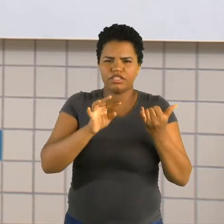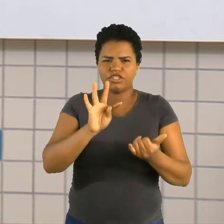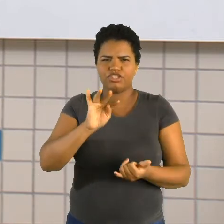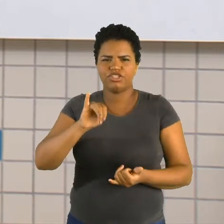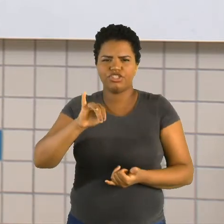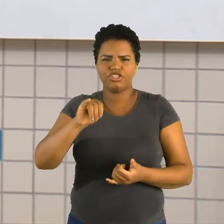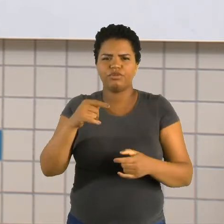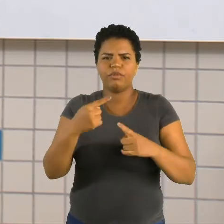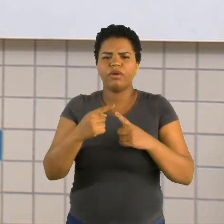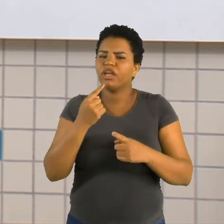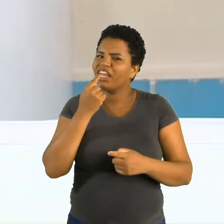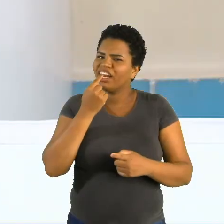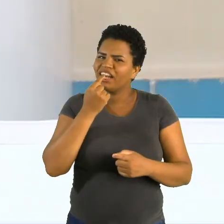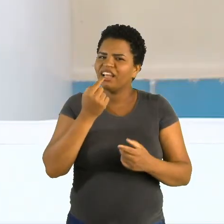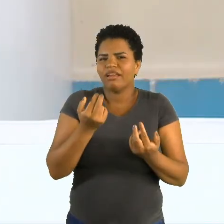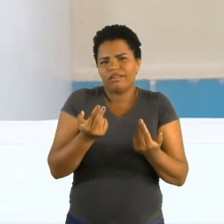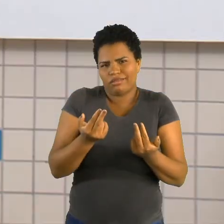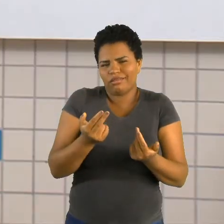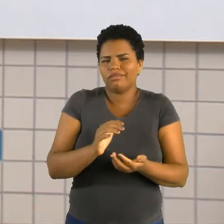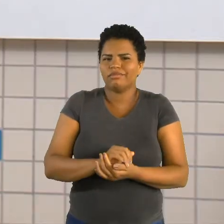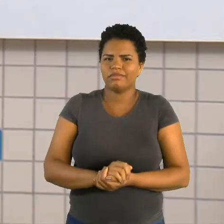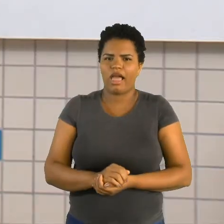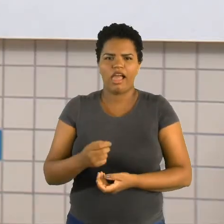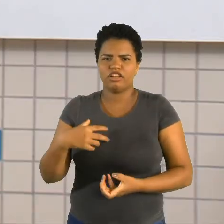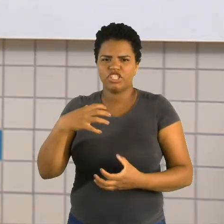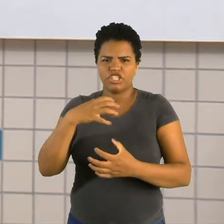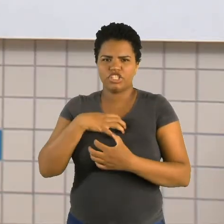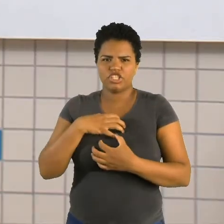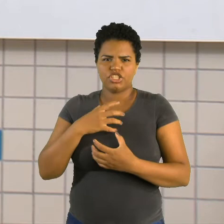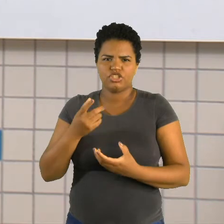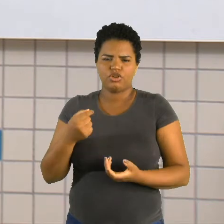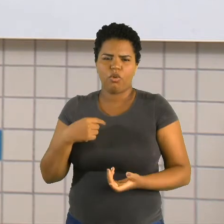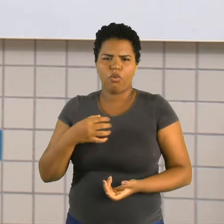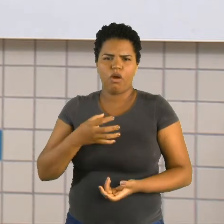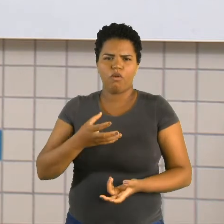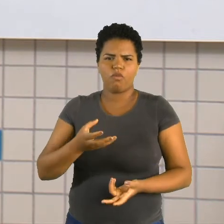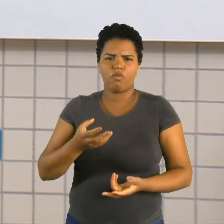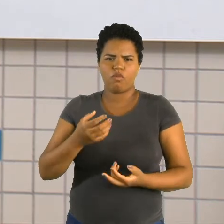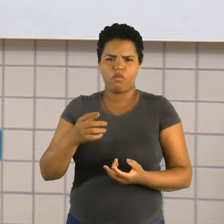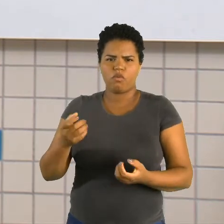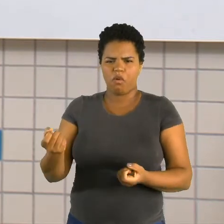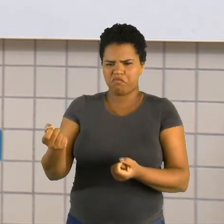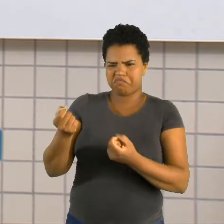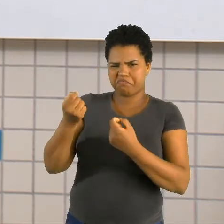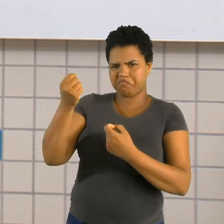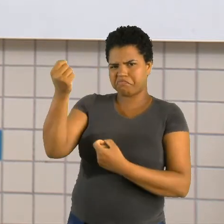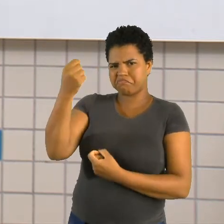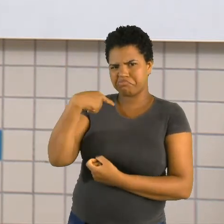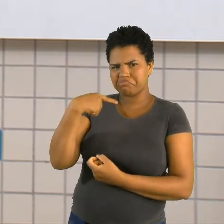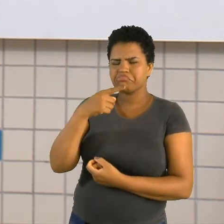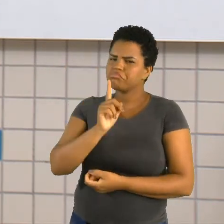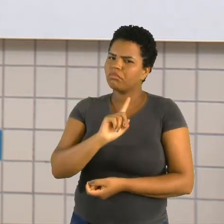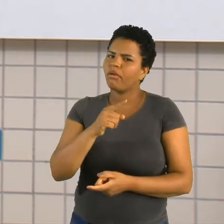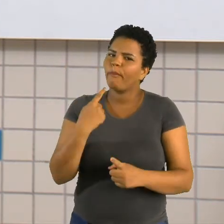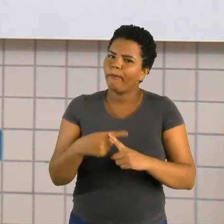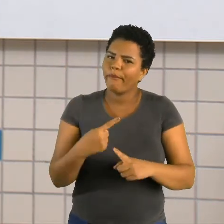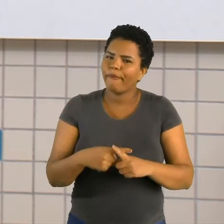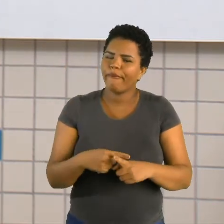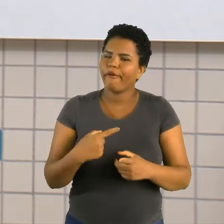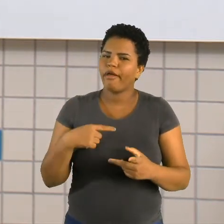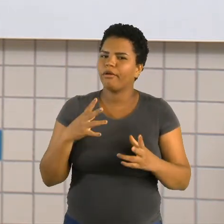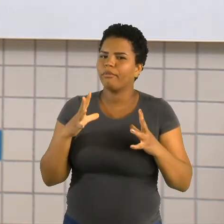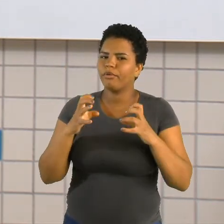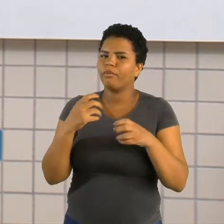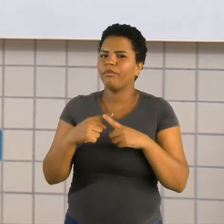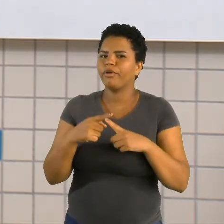sentiu ofendida? Por quê? Imagine um dentuço falando mal de outro dentuço. Ela pegou e não brigou por causa